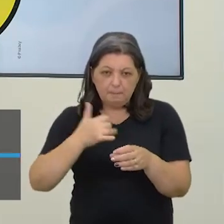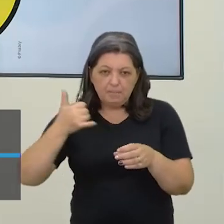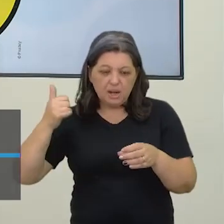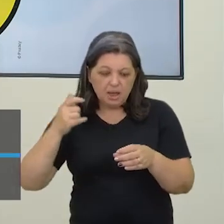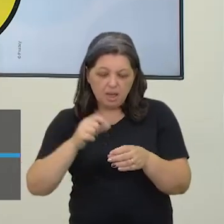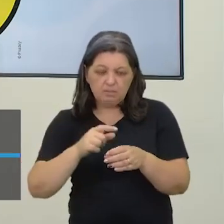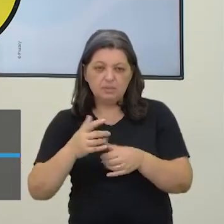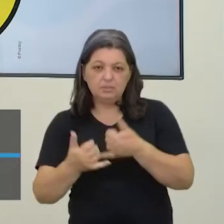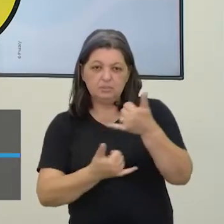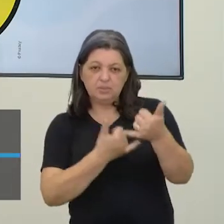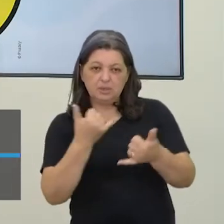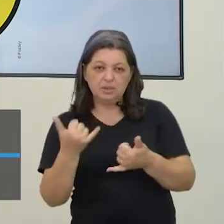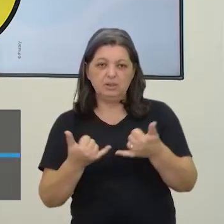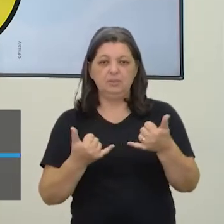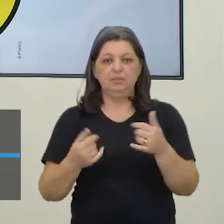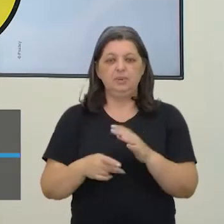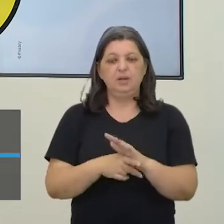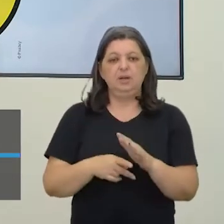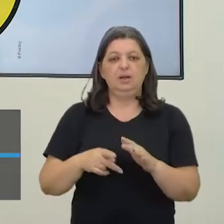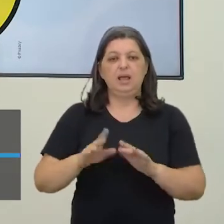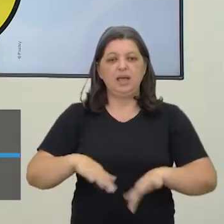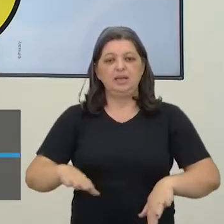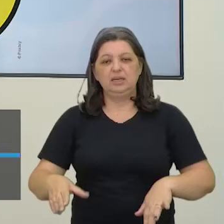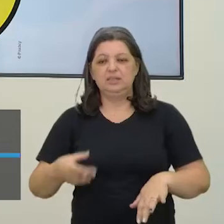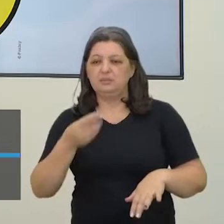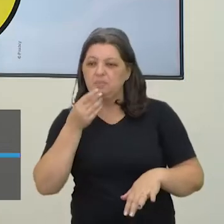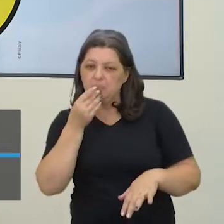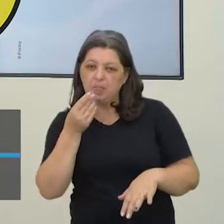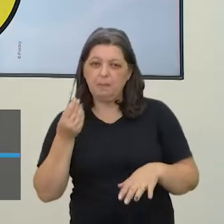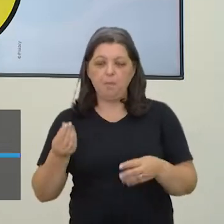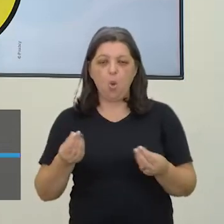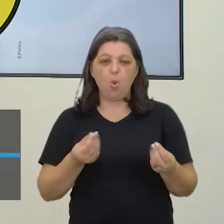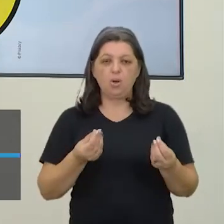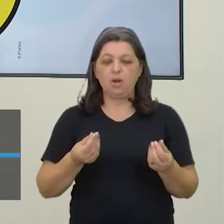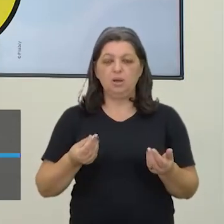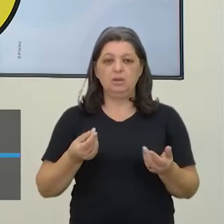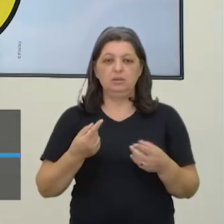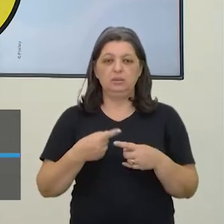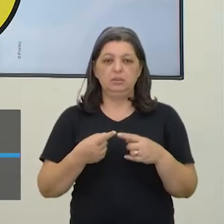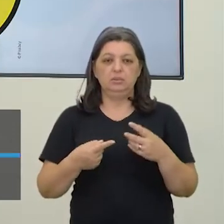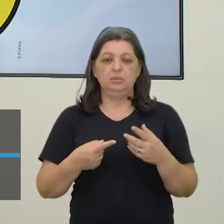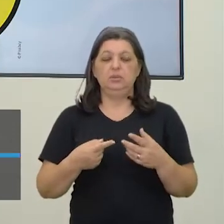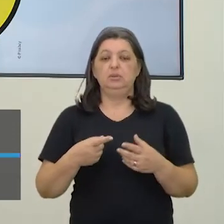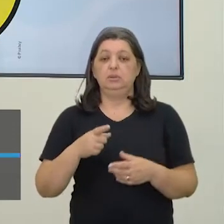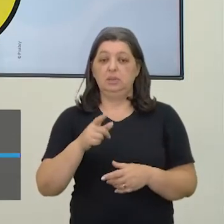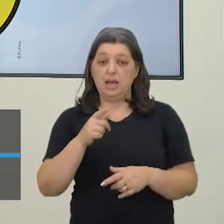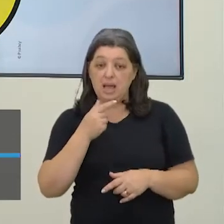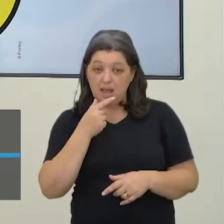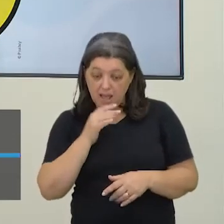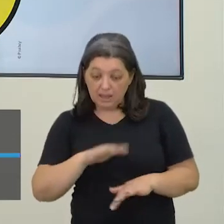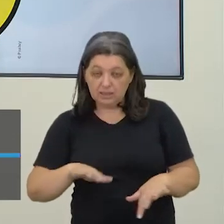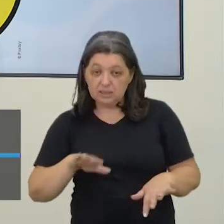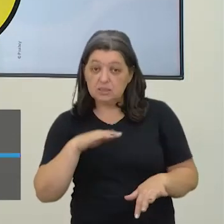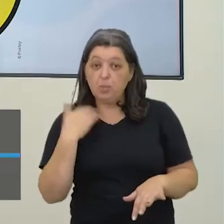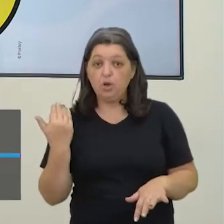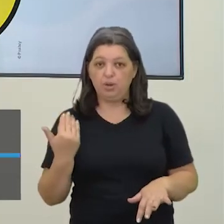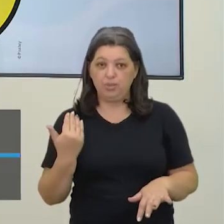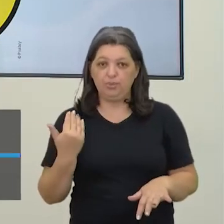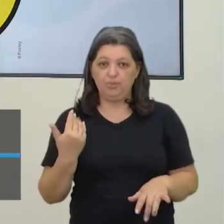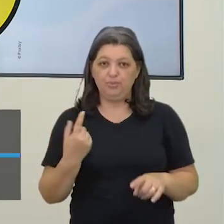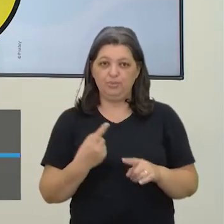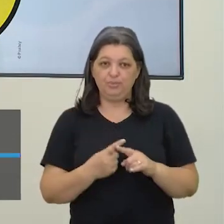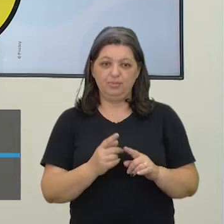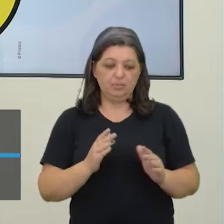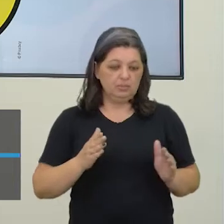mexer, brincar, uma criança pôs na boca, tal, essa criança morreu. E foi tão complicado que essa criança, quando morreu, ela foi enterrada